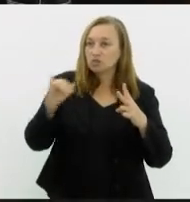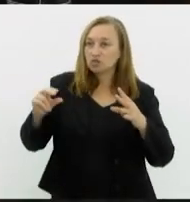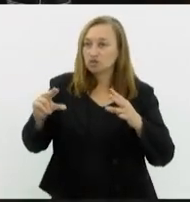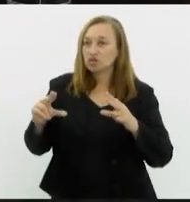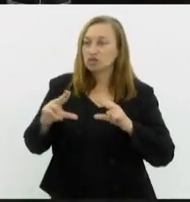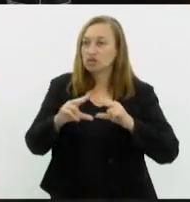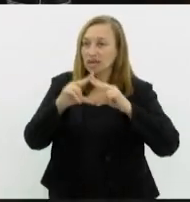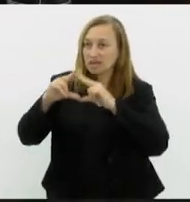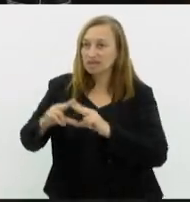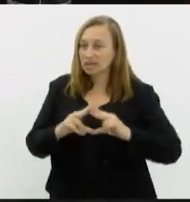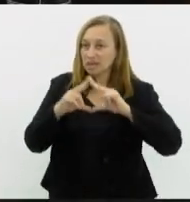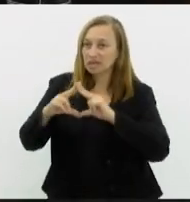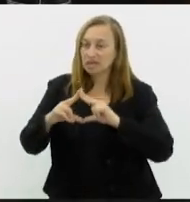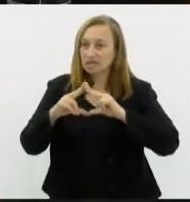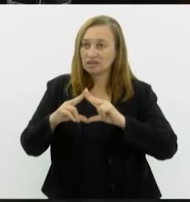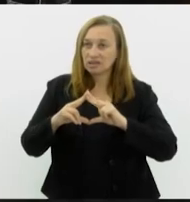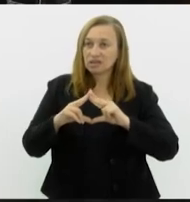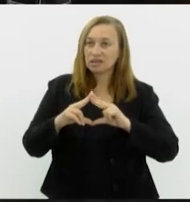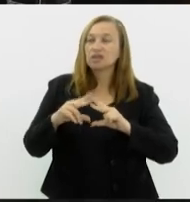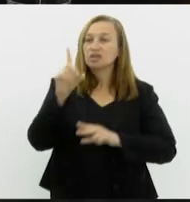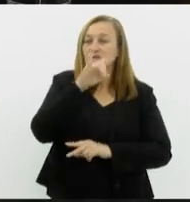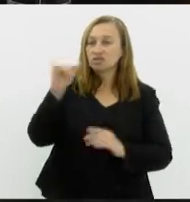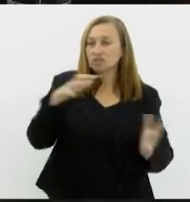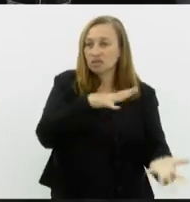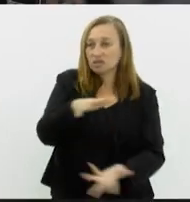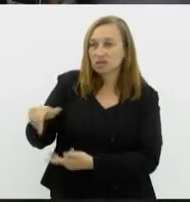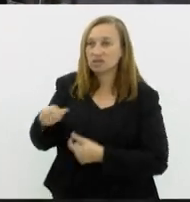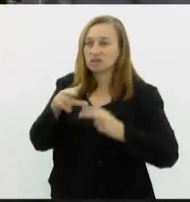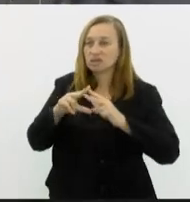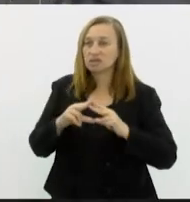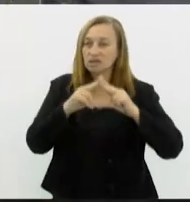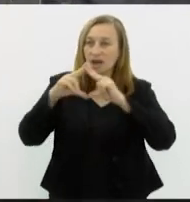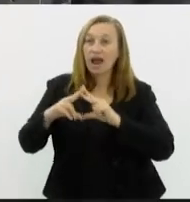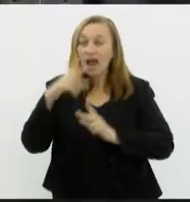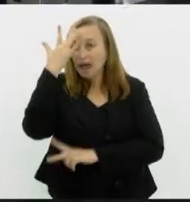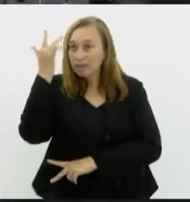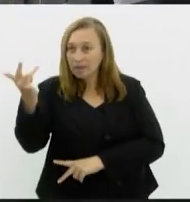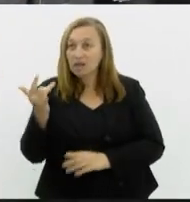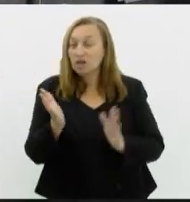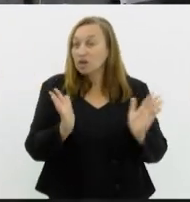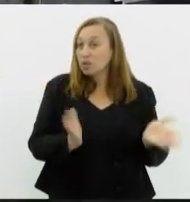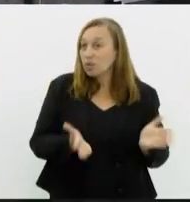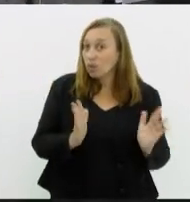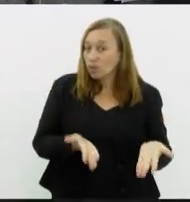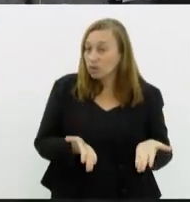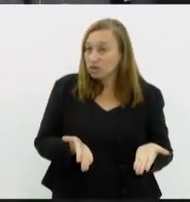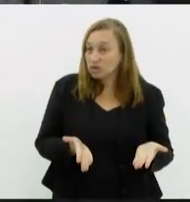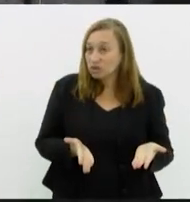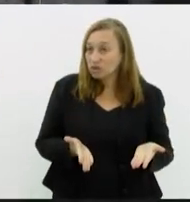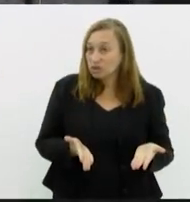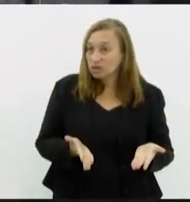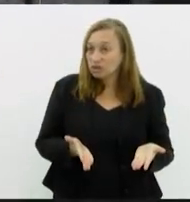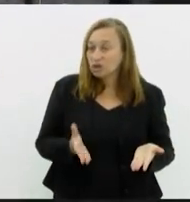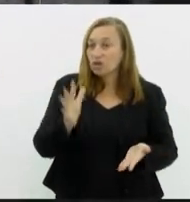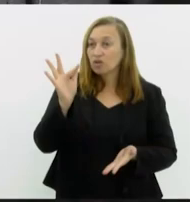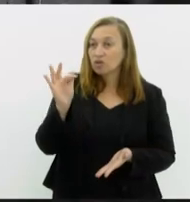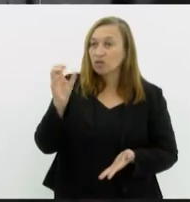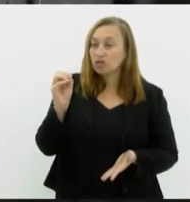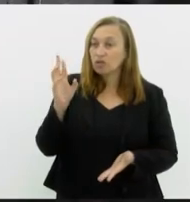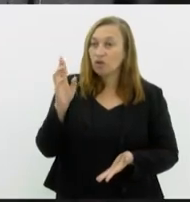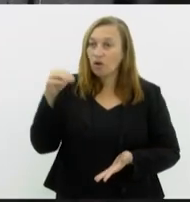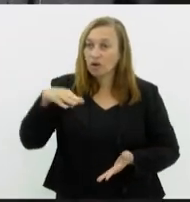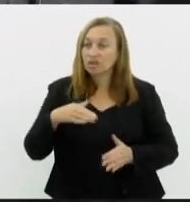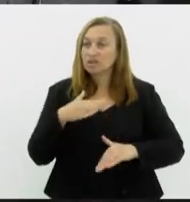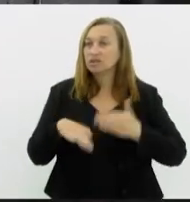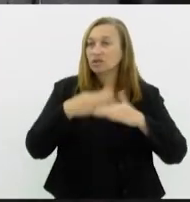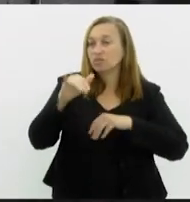que comemoramos, o Dia Internacional da Reciclagem, comemorado amanhã. E nós hoje, através do Fórum de